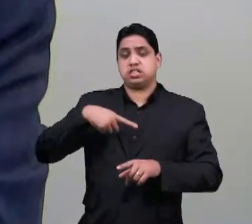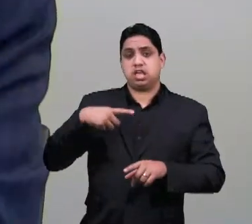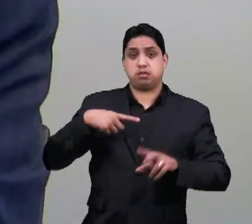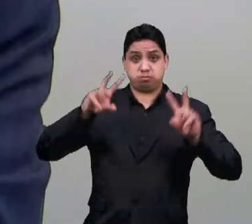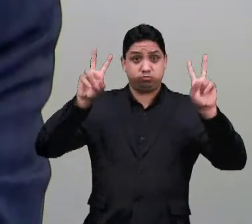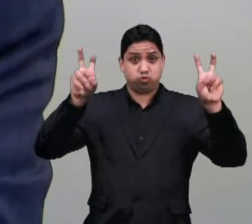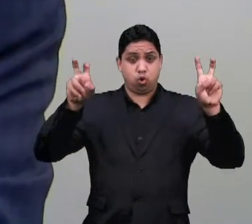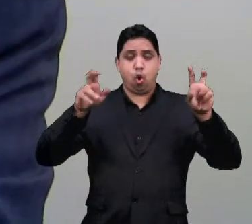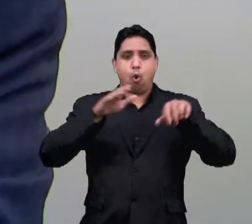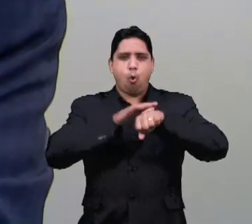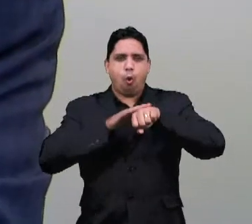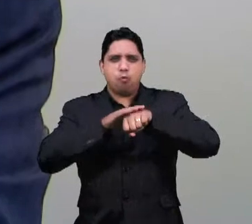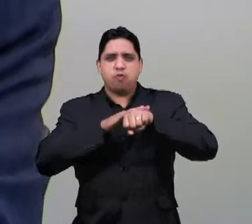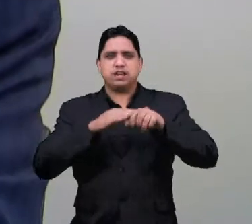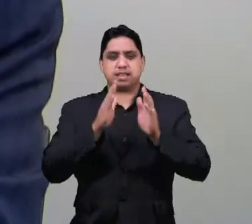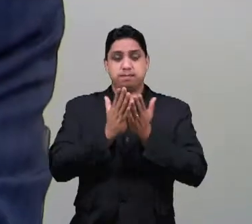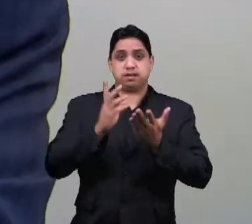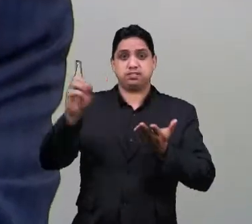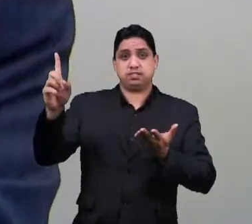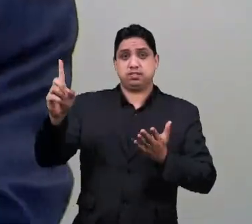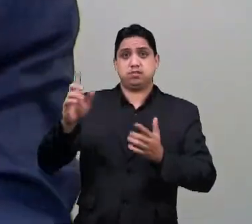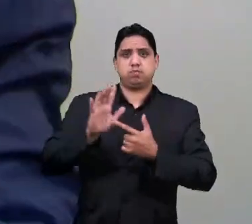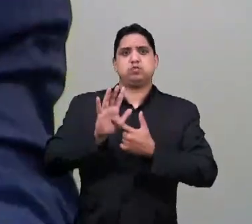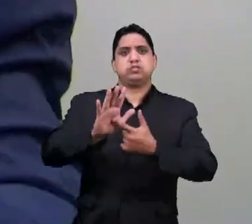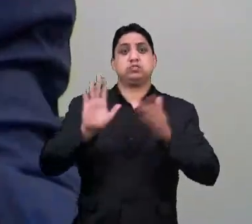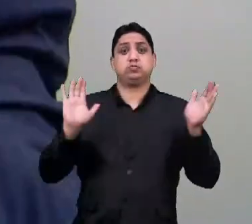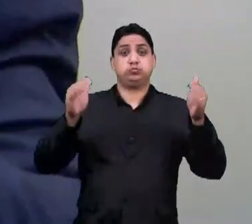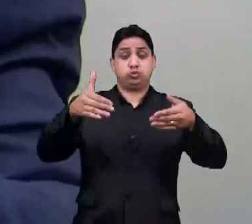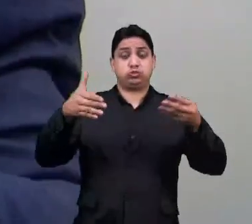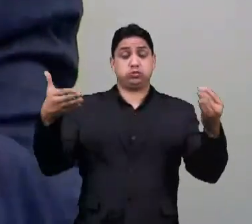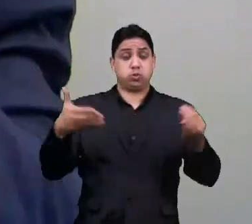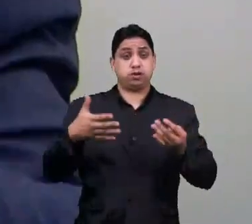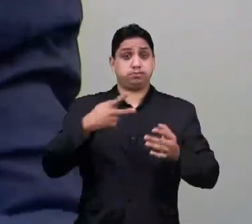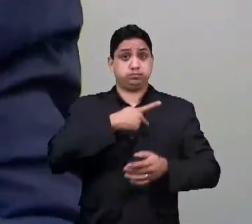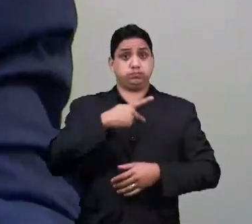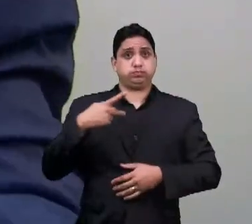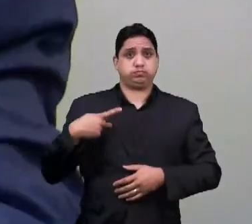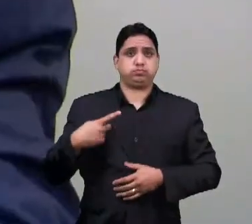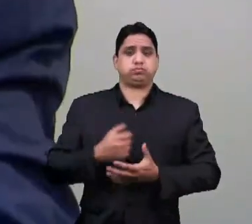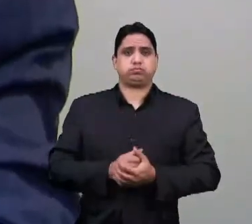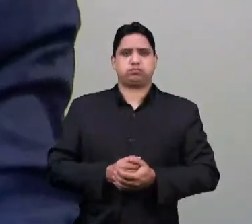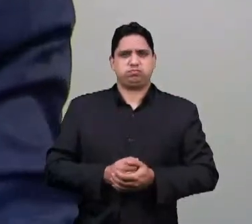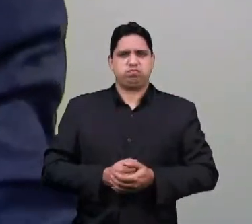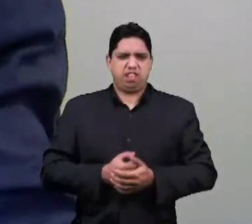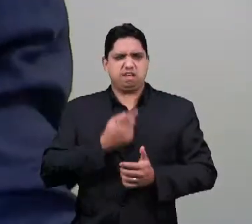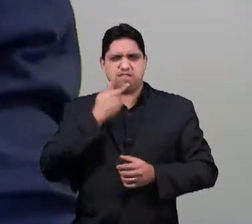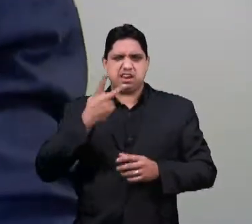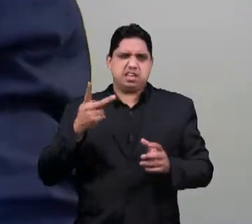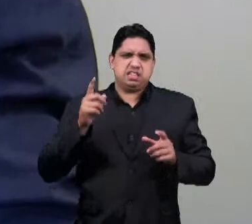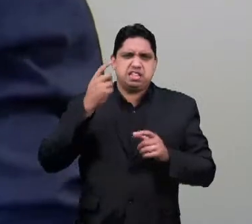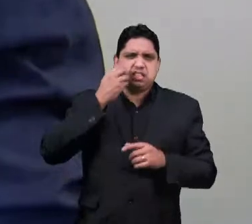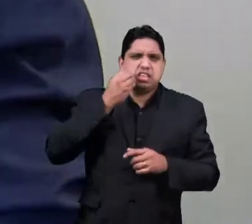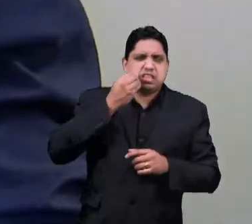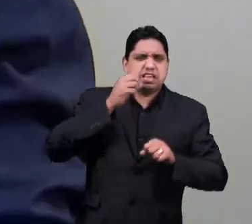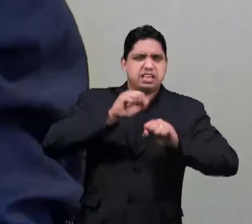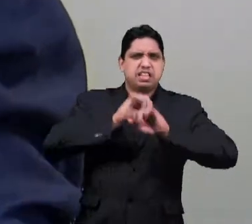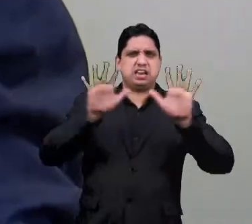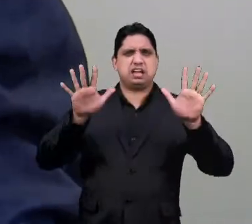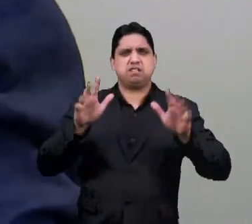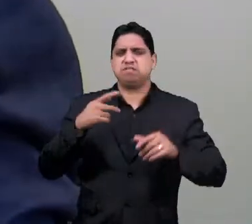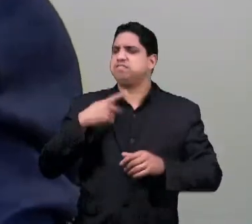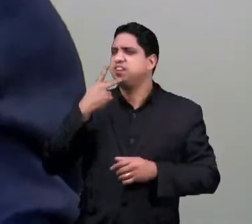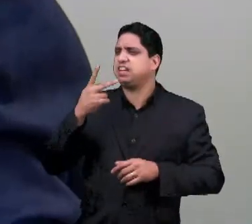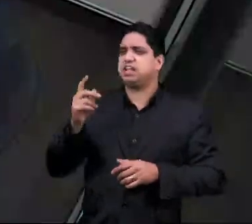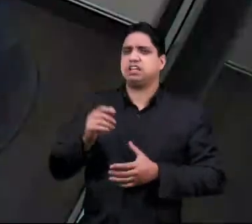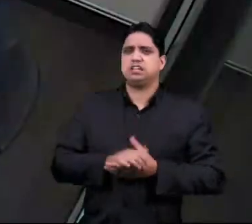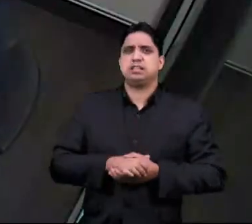edição do Conversas Bíblicas voltado para ministérios, né? Sem a gente divergir muito do nosso objetivo aqui, mas você podia falar um pouquinho sobre